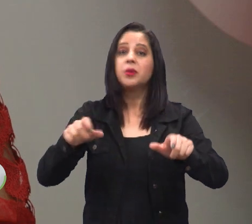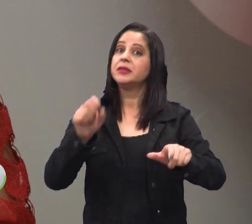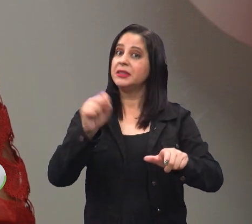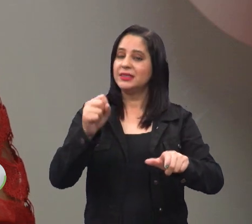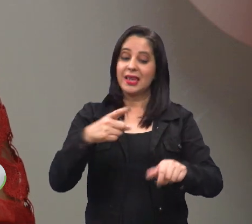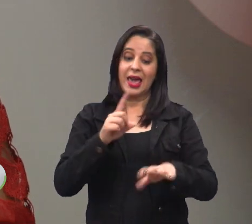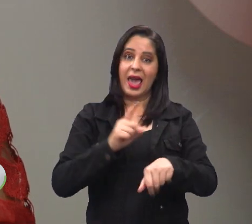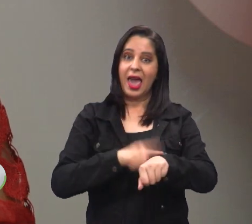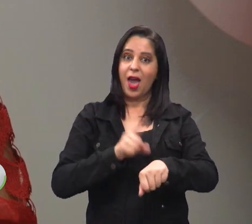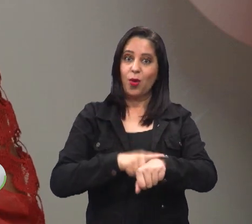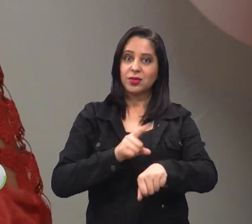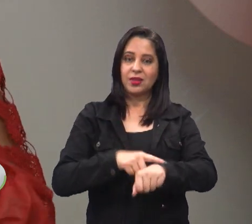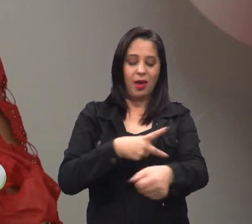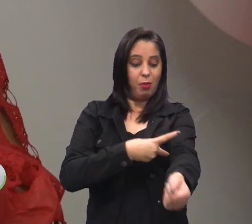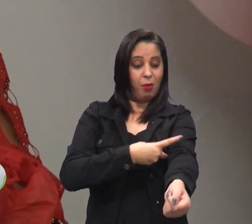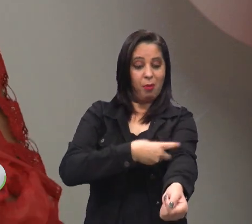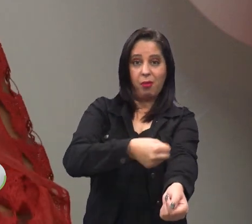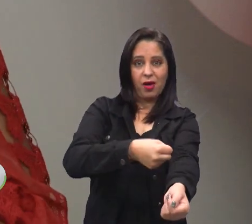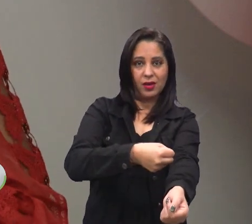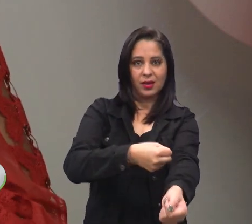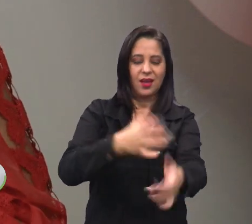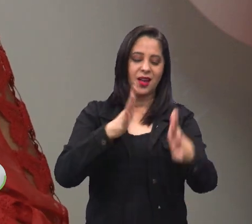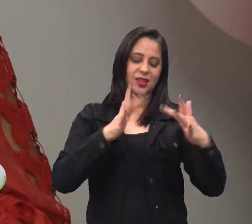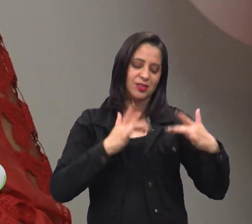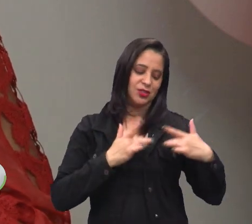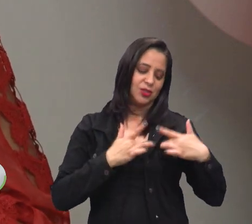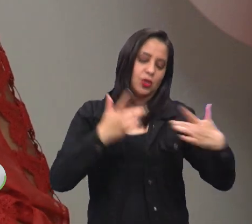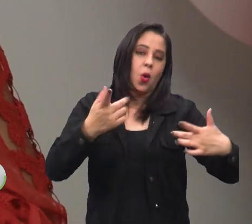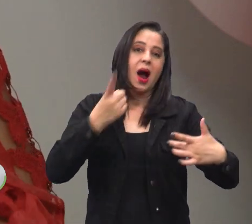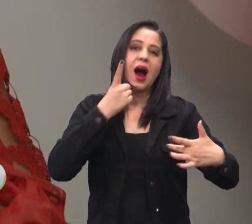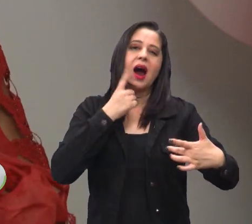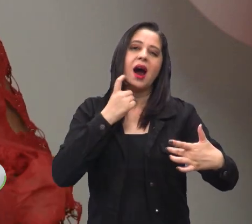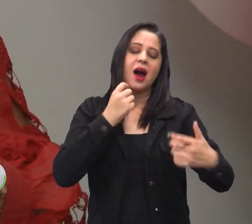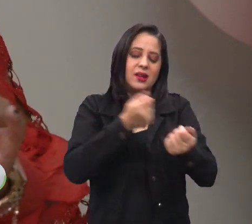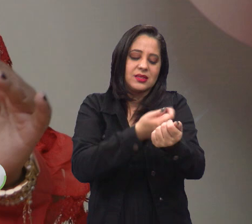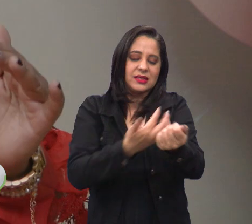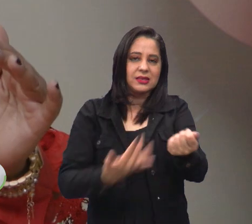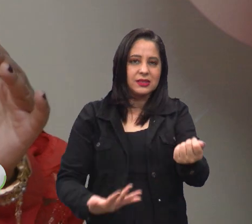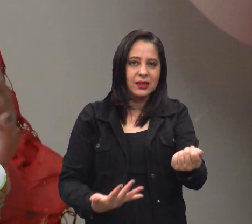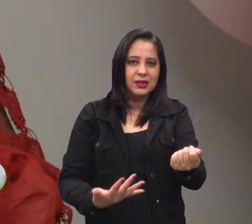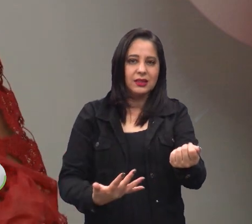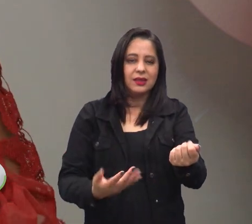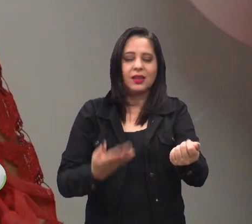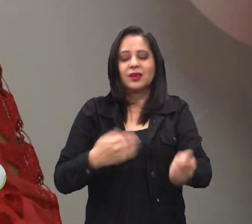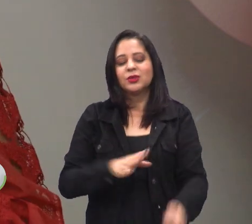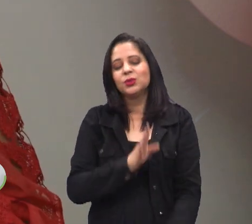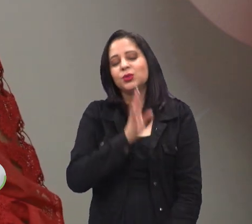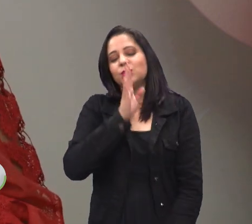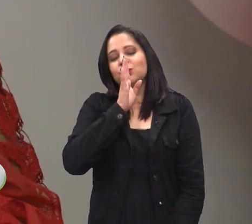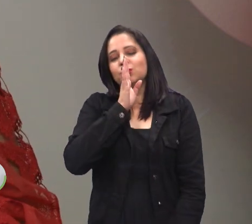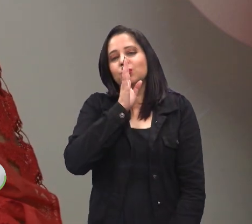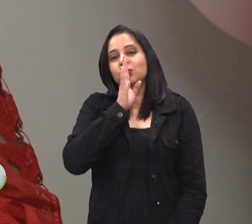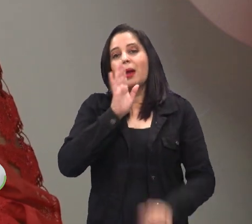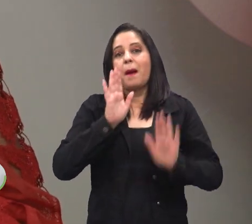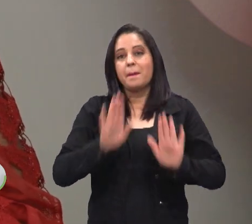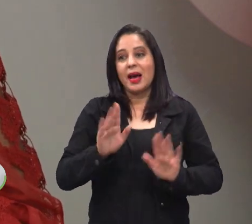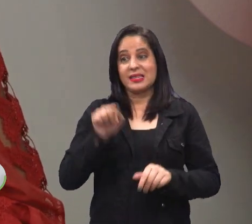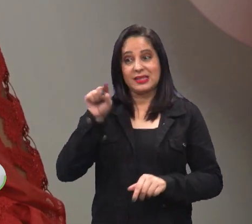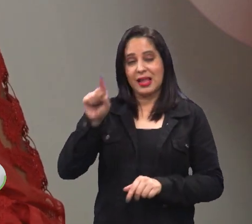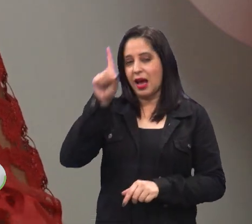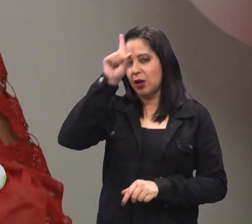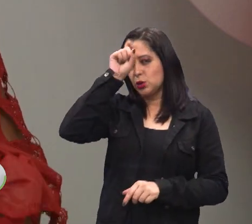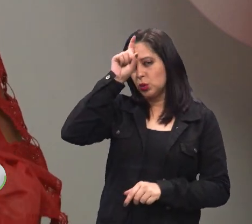de uma doação de sangue. Doar sangue é um gesto silencioso, mas que ecoa nos corredores dos hospitais,